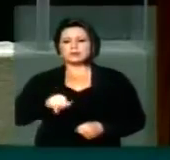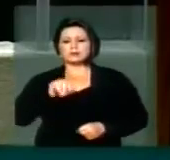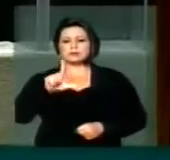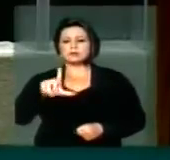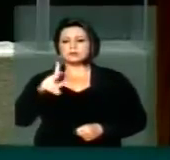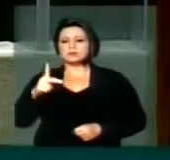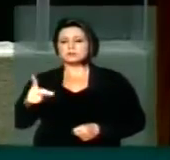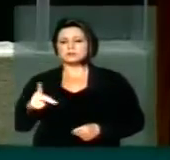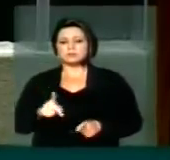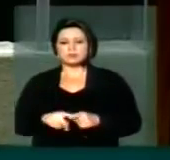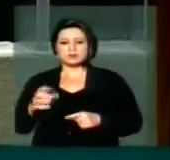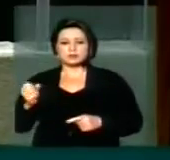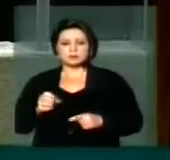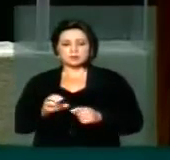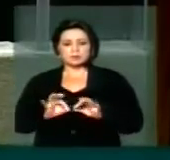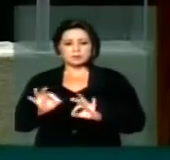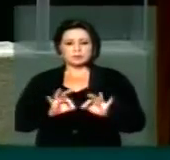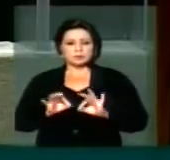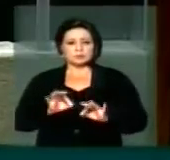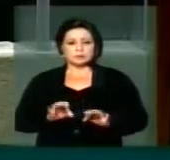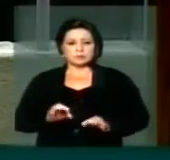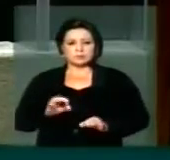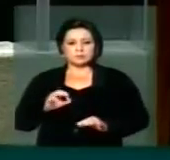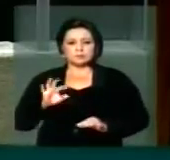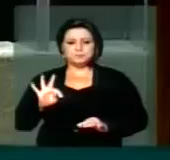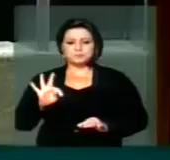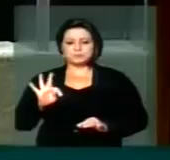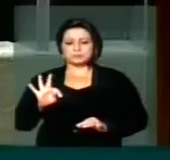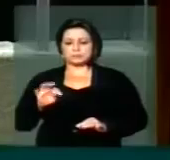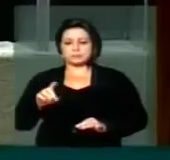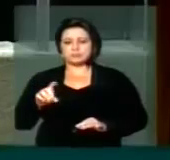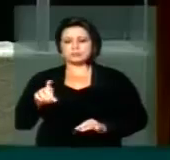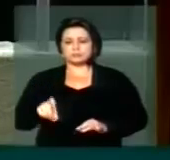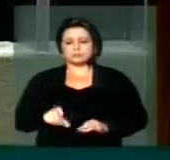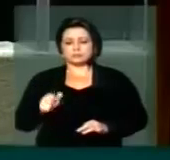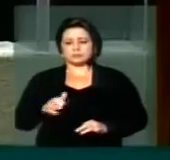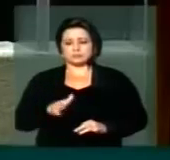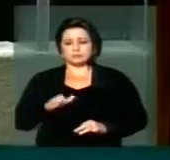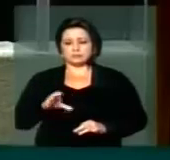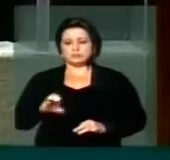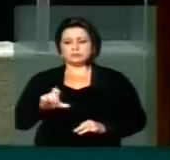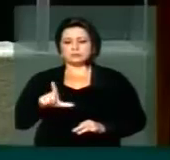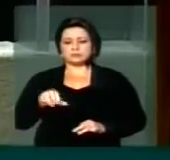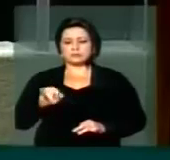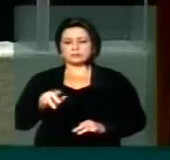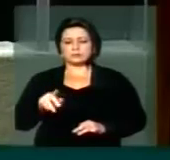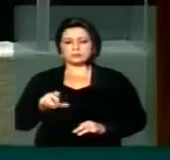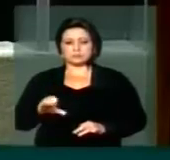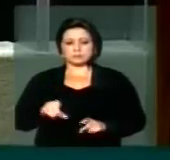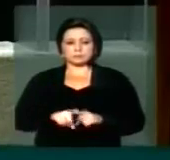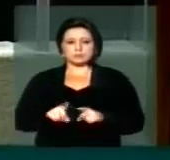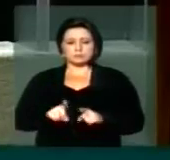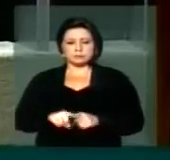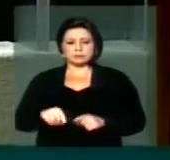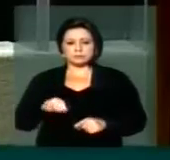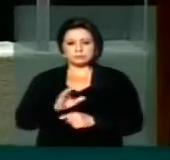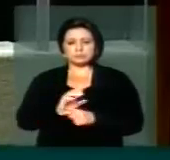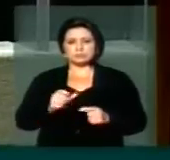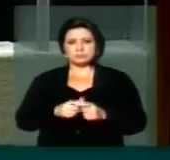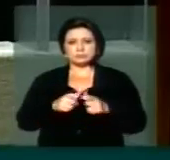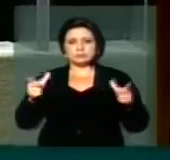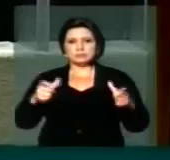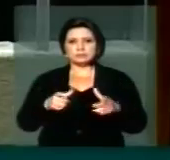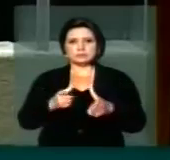TJLP e captação pela taxa Selic. Essa que é a questão. Ou seja, se engorda a